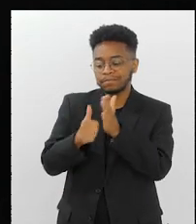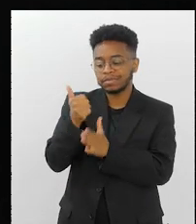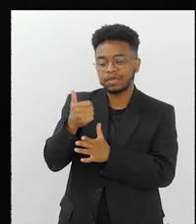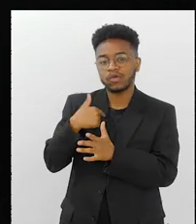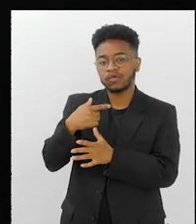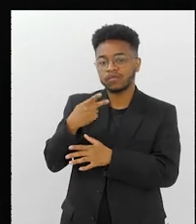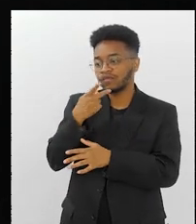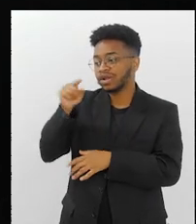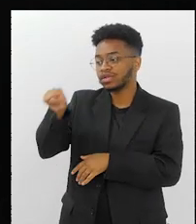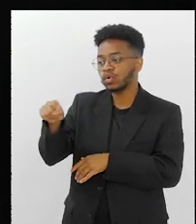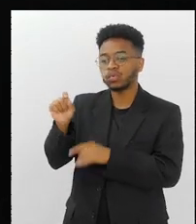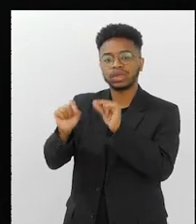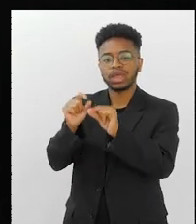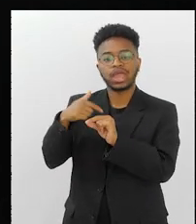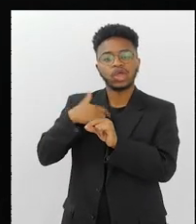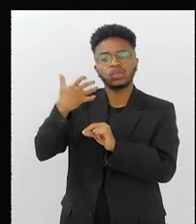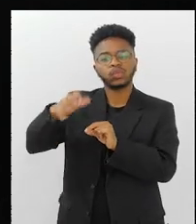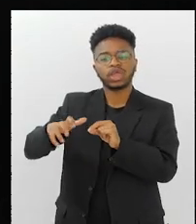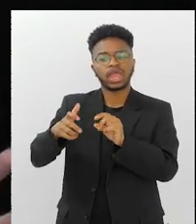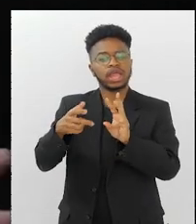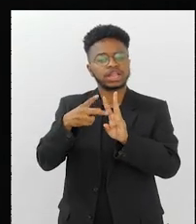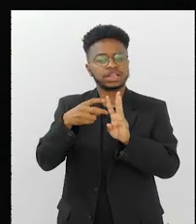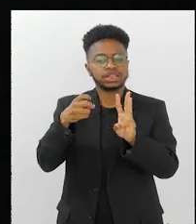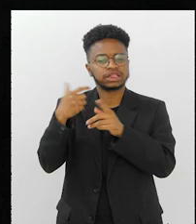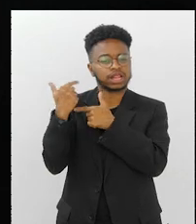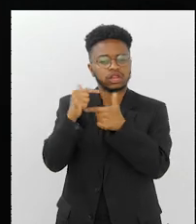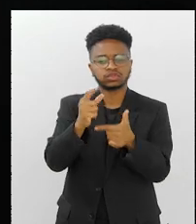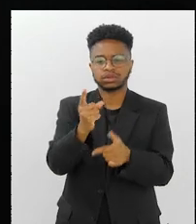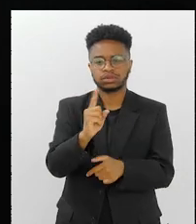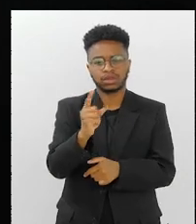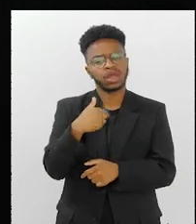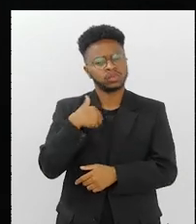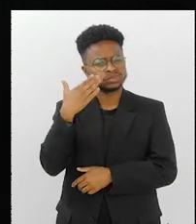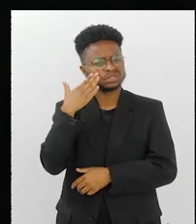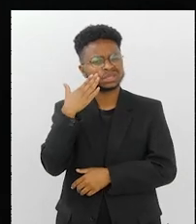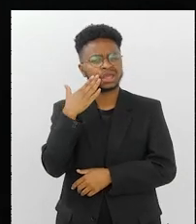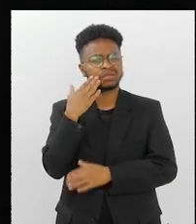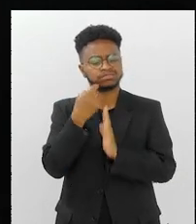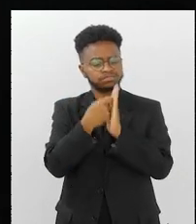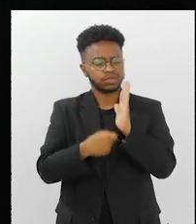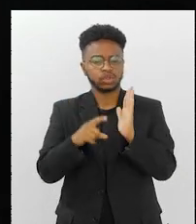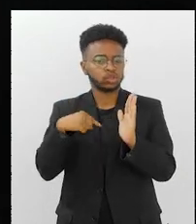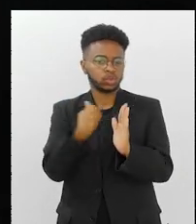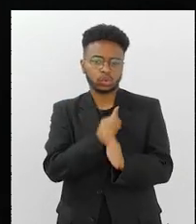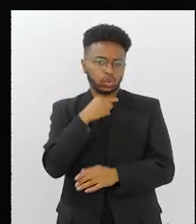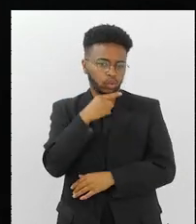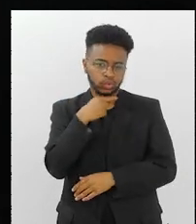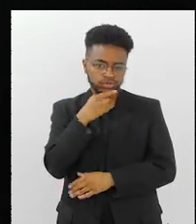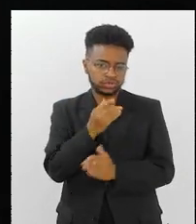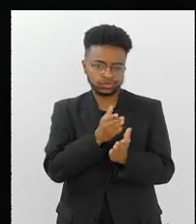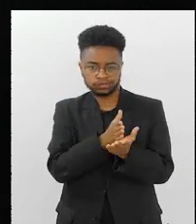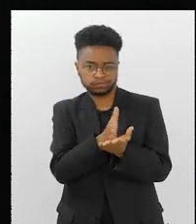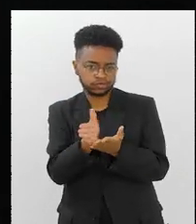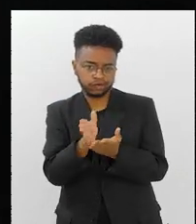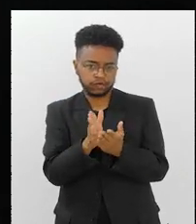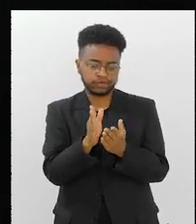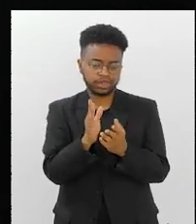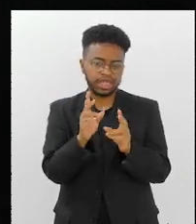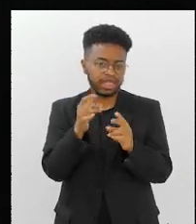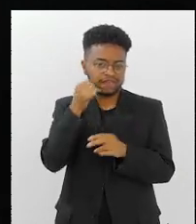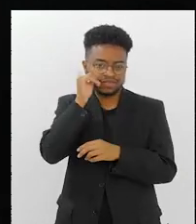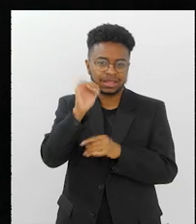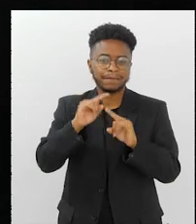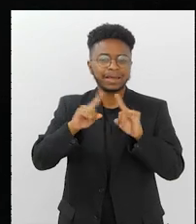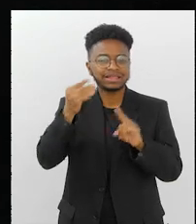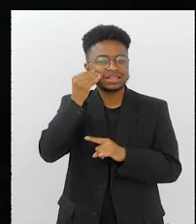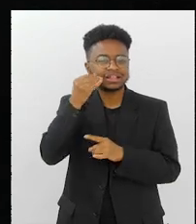você foi Mauro eu não quero colocar índio índio tradicional eu sei que o enredo a gente não vai conseguir fugir né Mas vamos tentar fazer